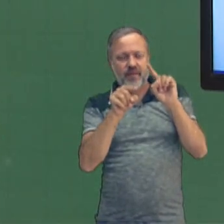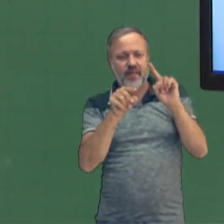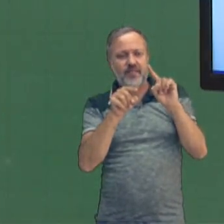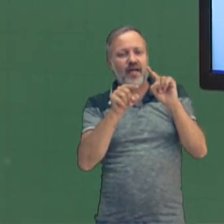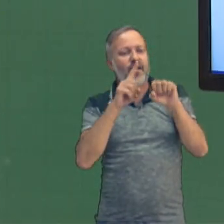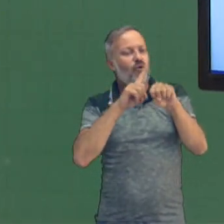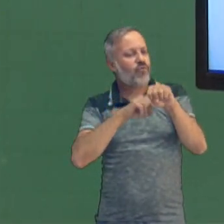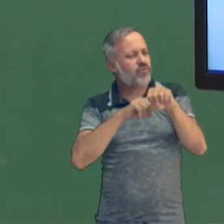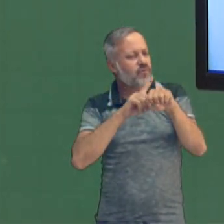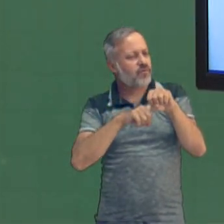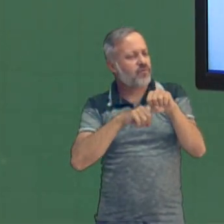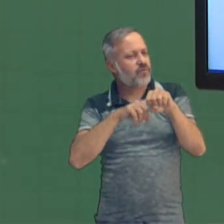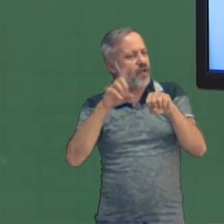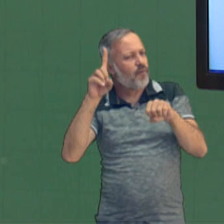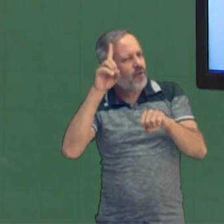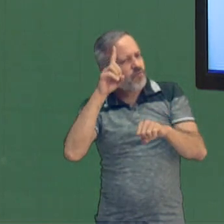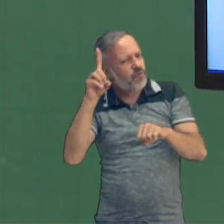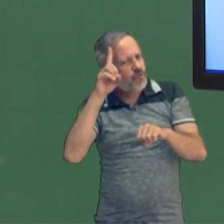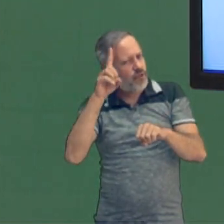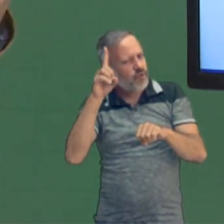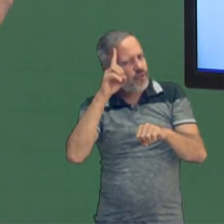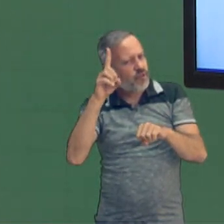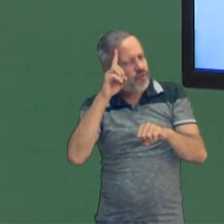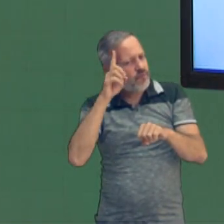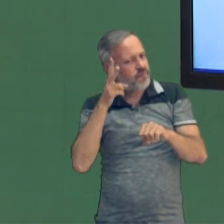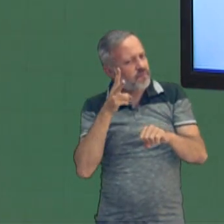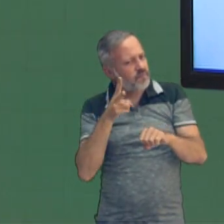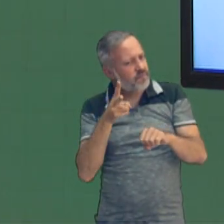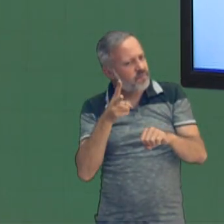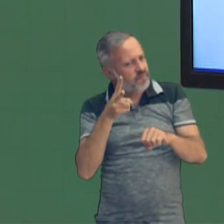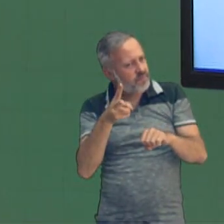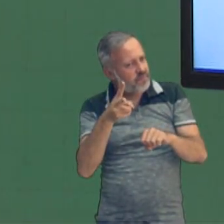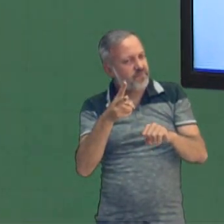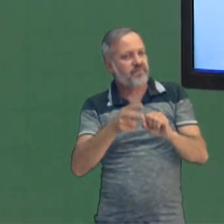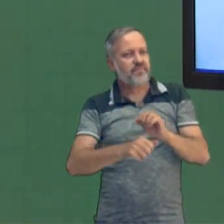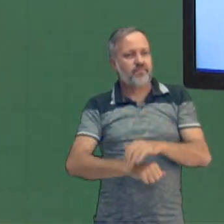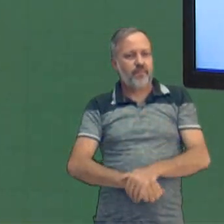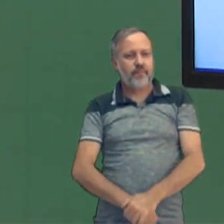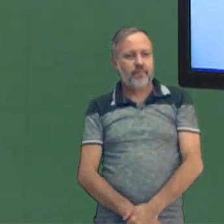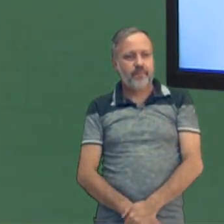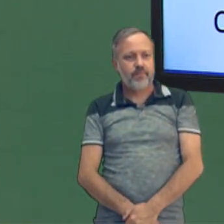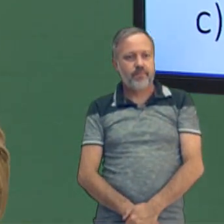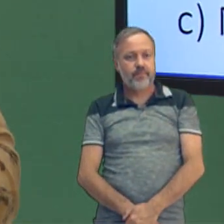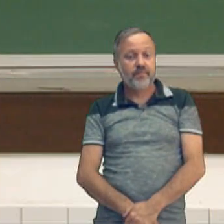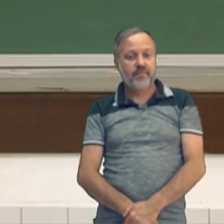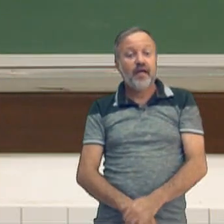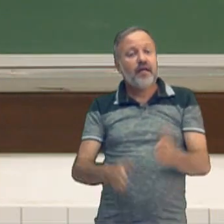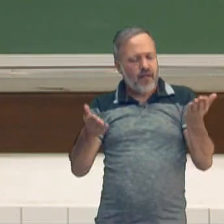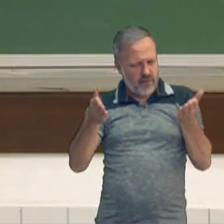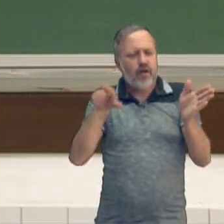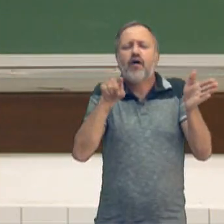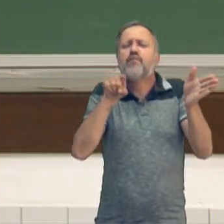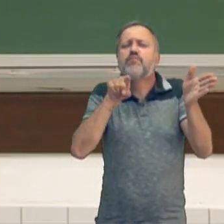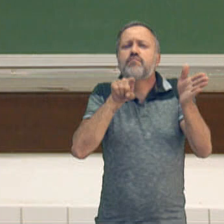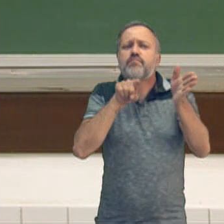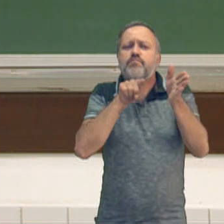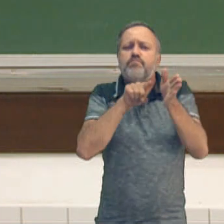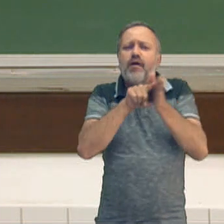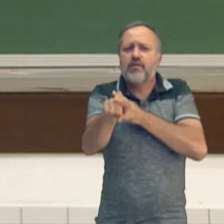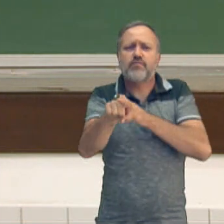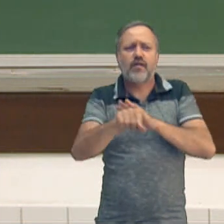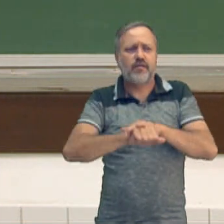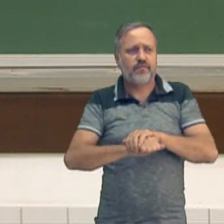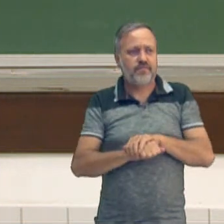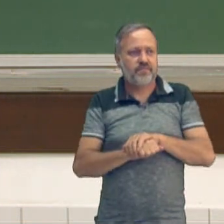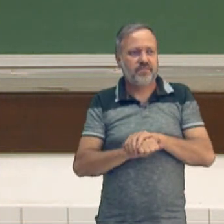do cotidiano. Se você for analisar, parecido com o calendário maia. Agora vamos parar um pouco aqui com a teoria